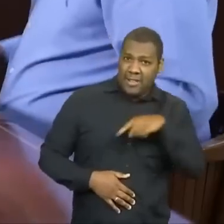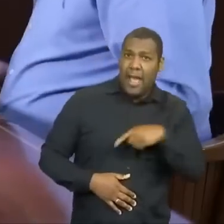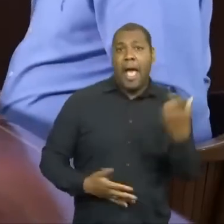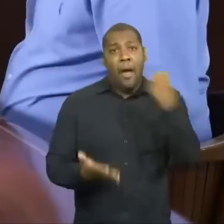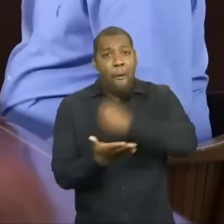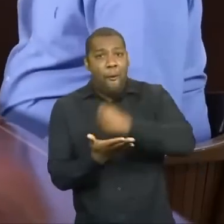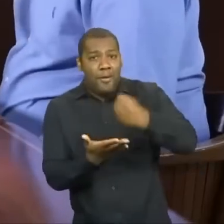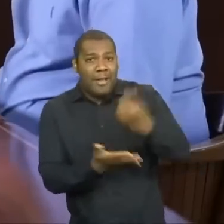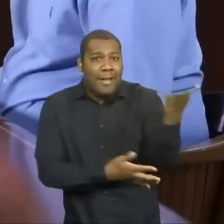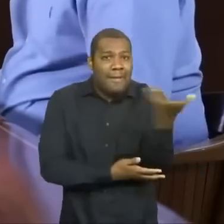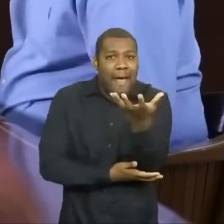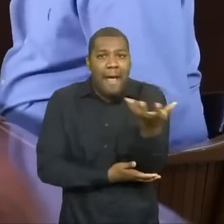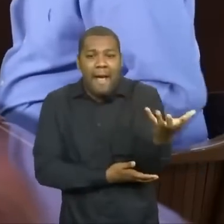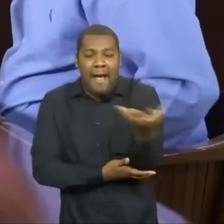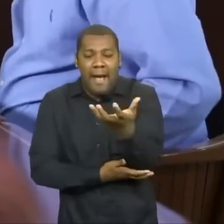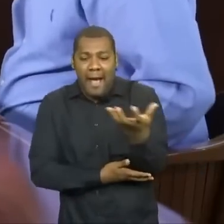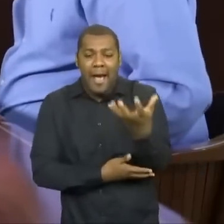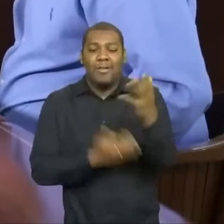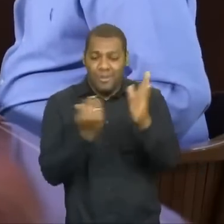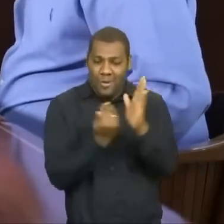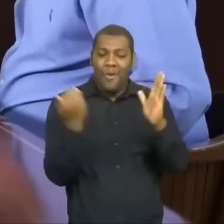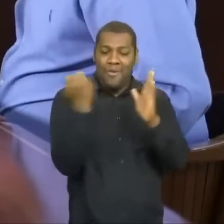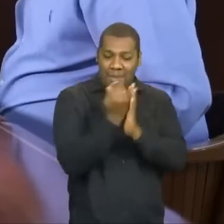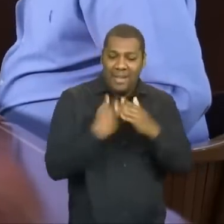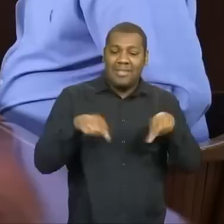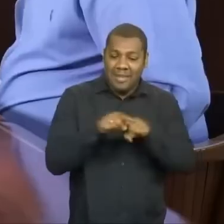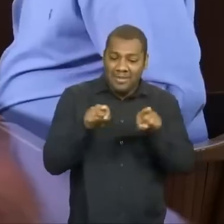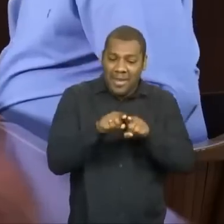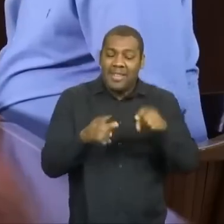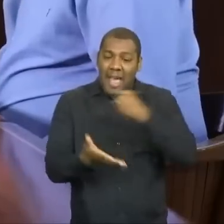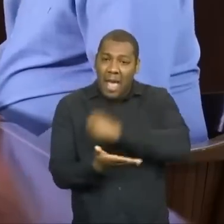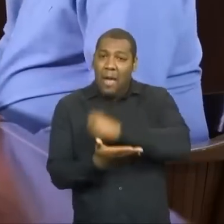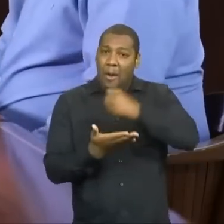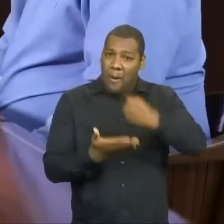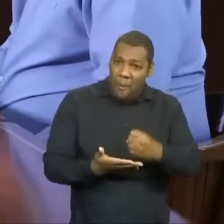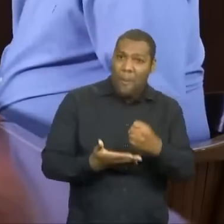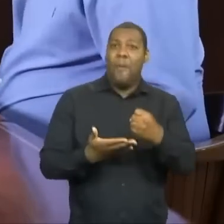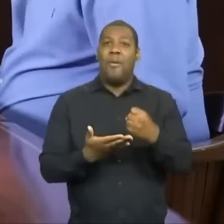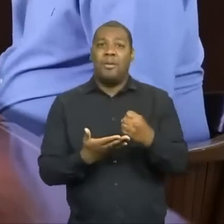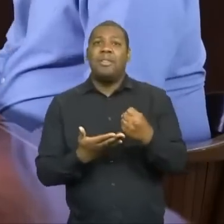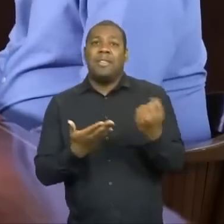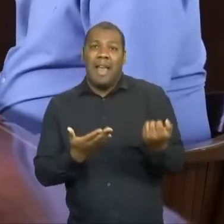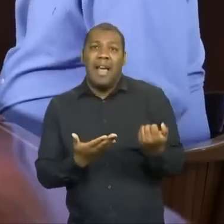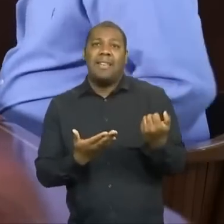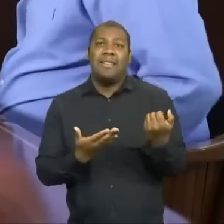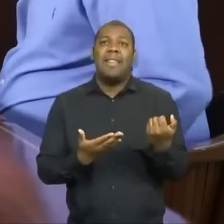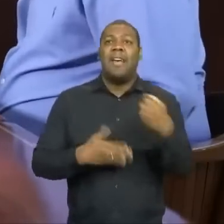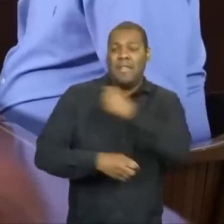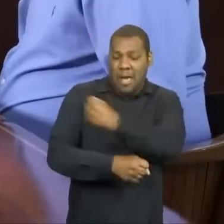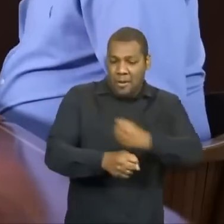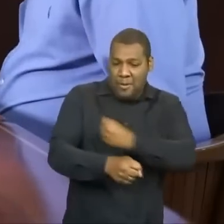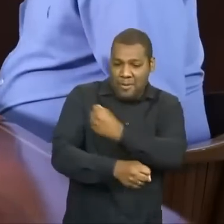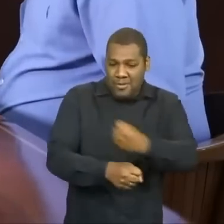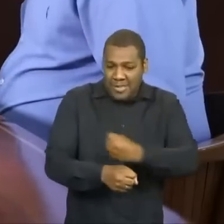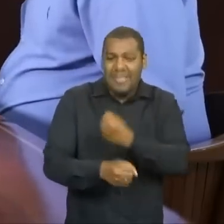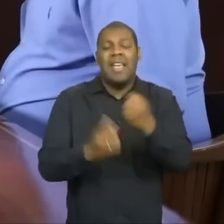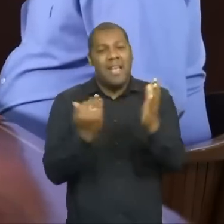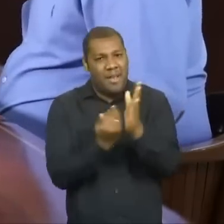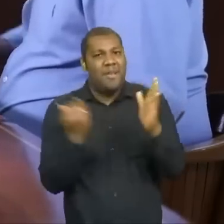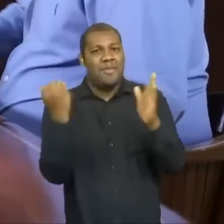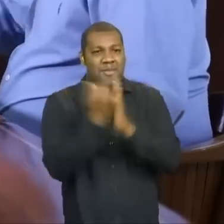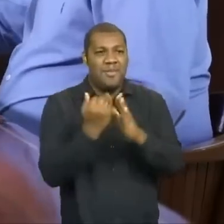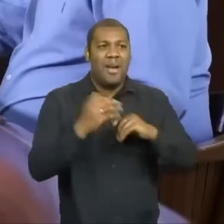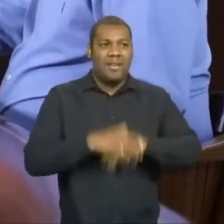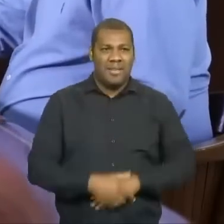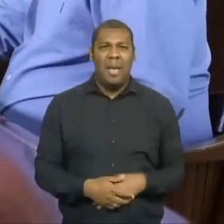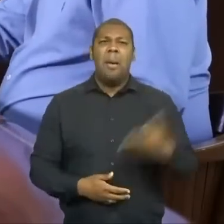cozinha. Quer dizer, o turismo é uma preocupação também do senhor de tentar transformar o Brasil, porque lá atrás, Copa do Mundo, Olimpíada,